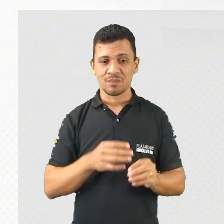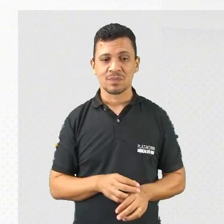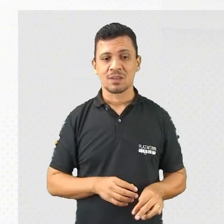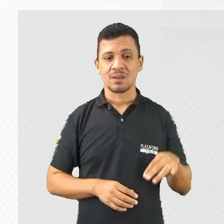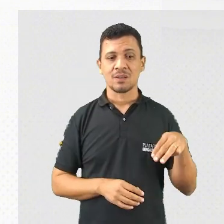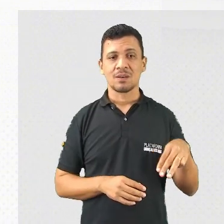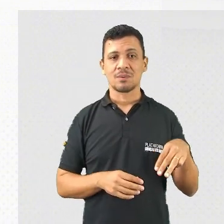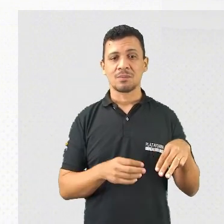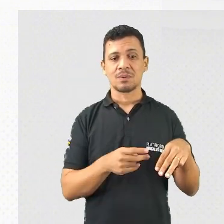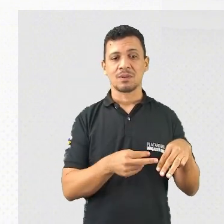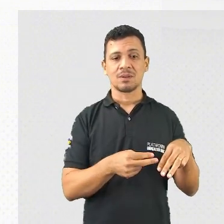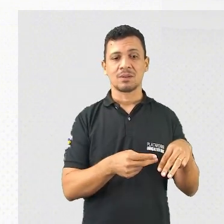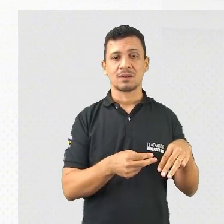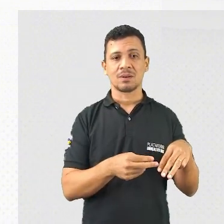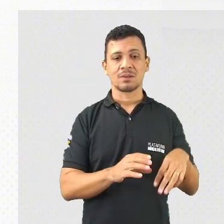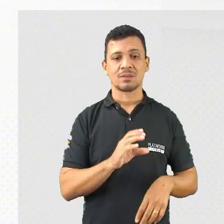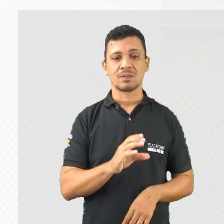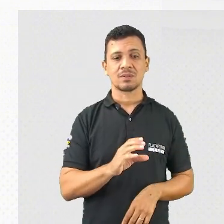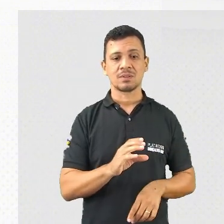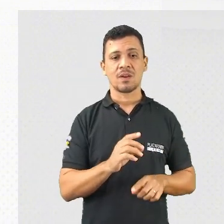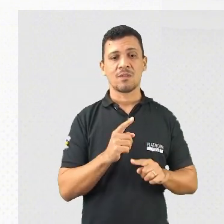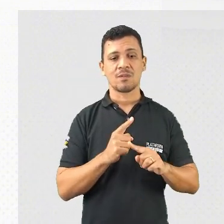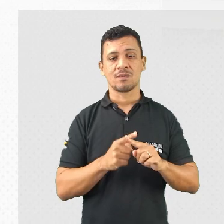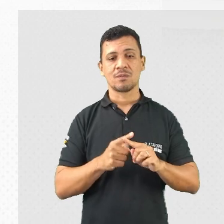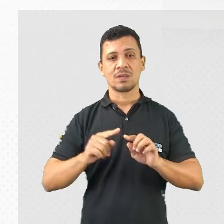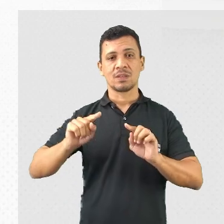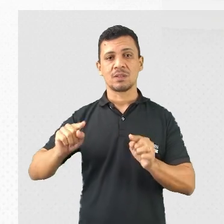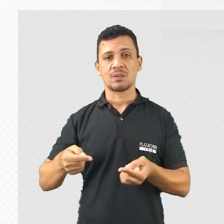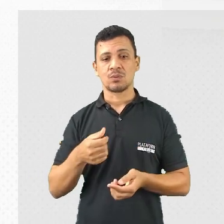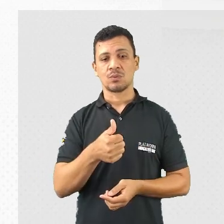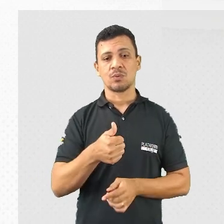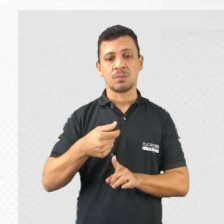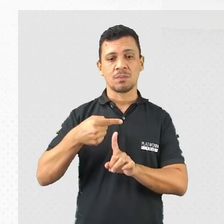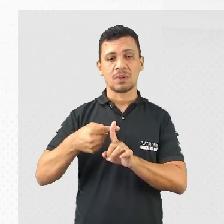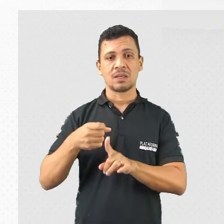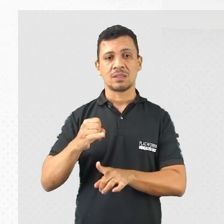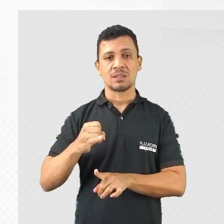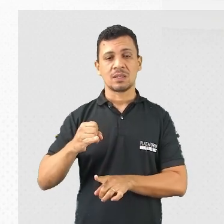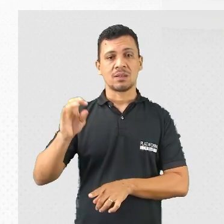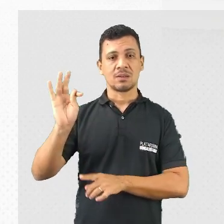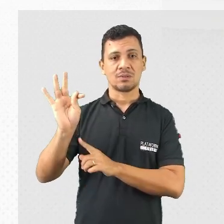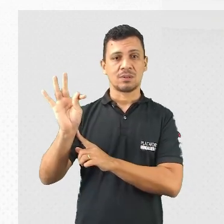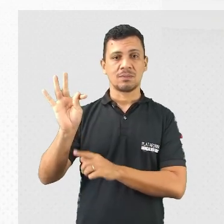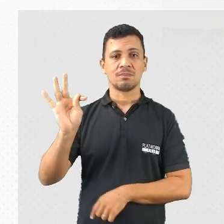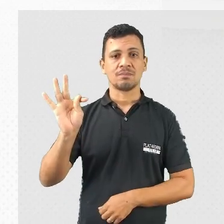é 1 mais o I, que é a taxa, elevado